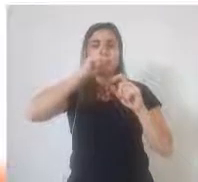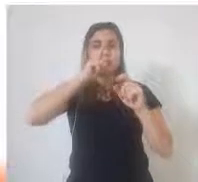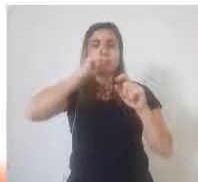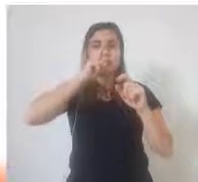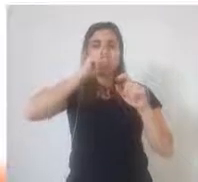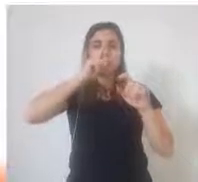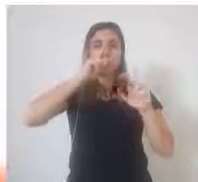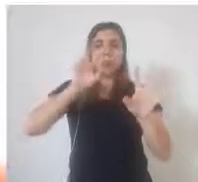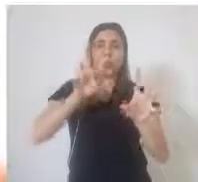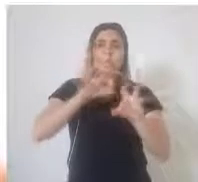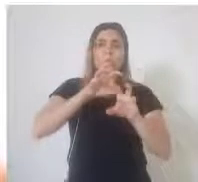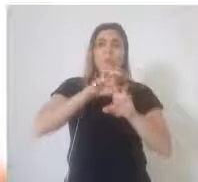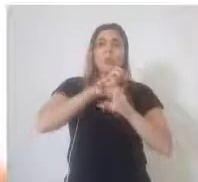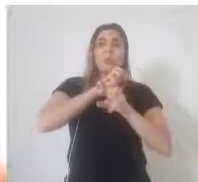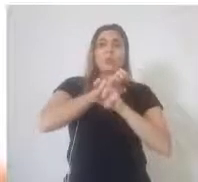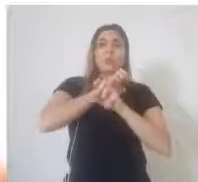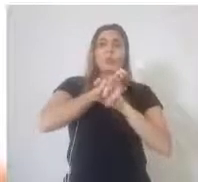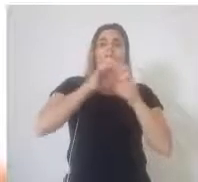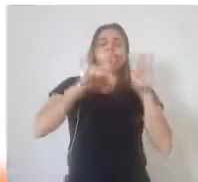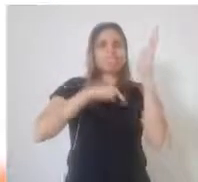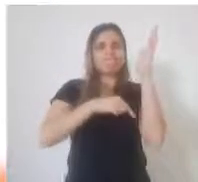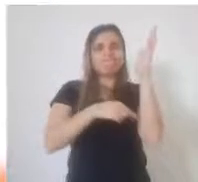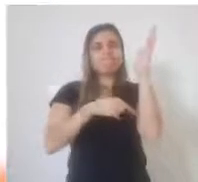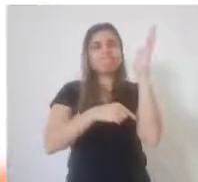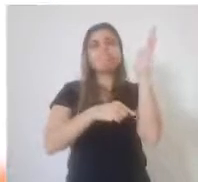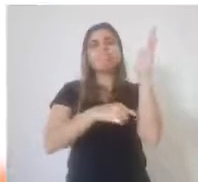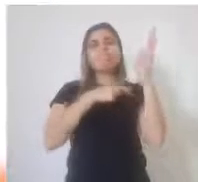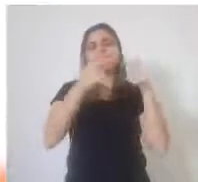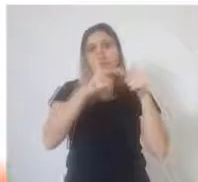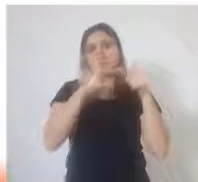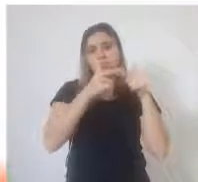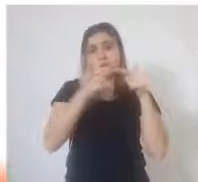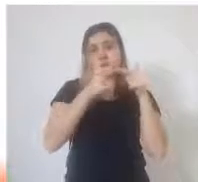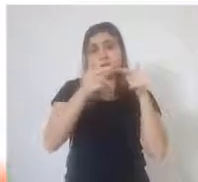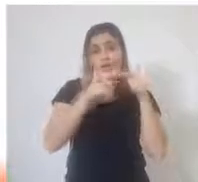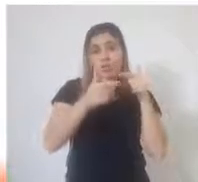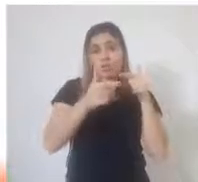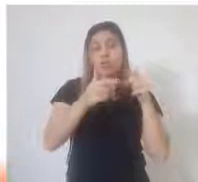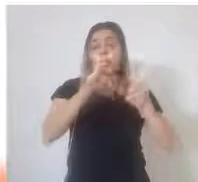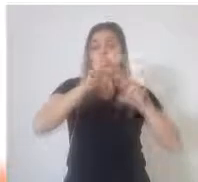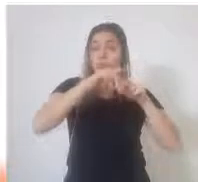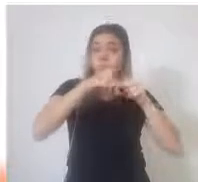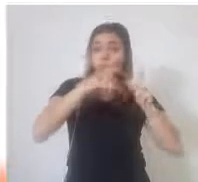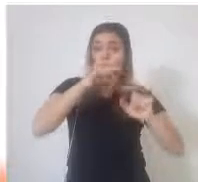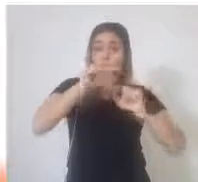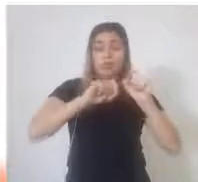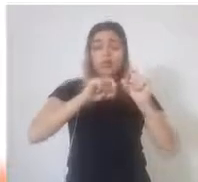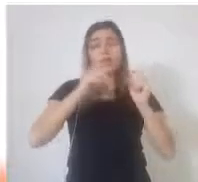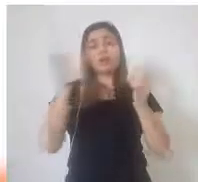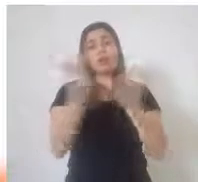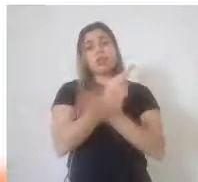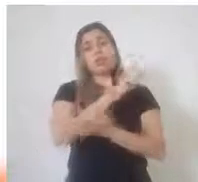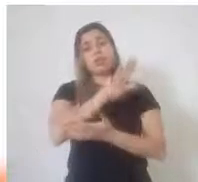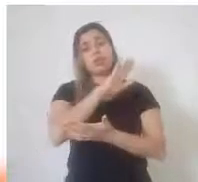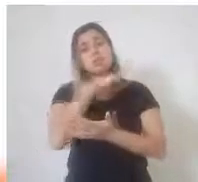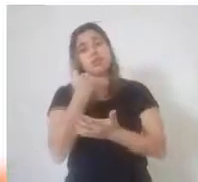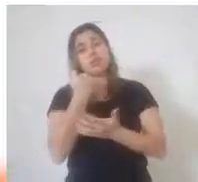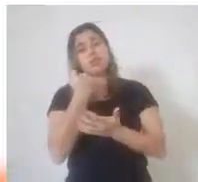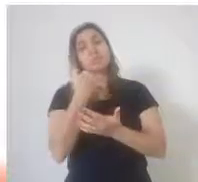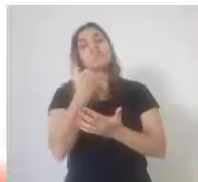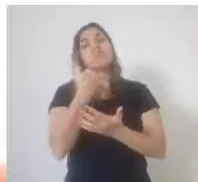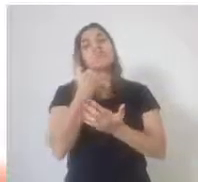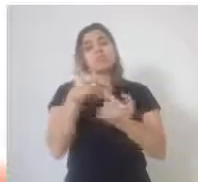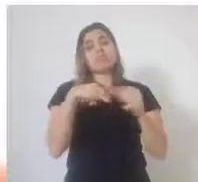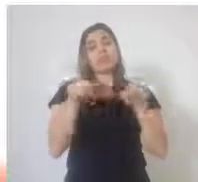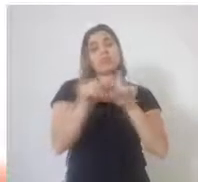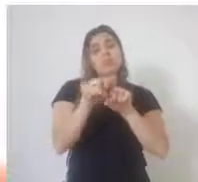dessa substância tóxica pode ficar altíssima. Né? E isso gera a mortalidade, a